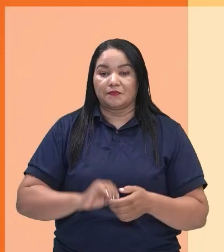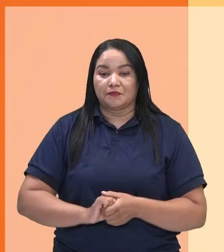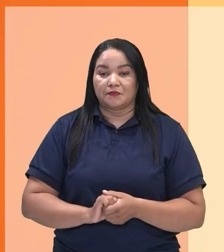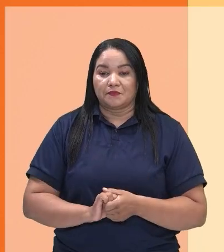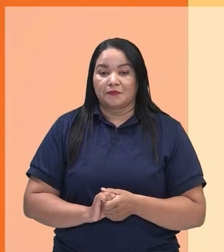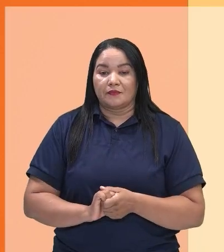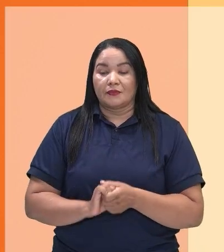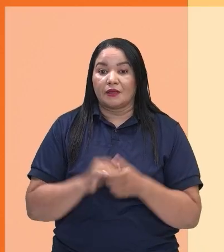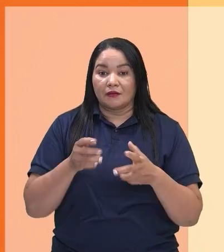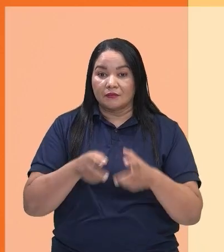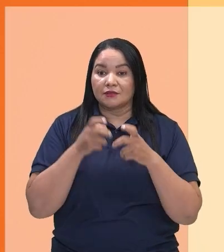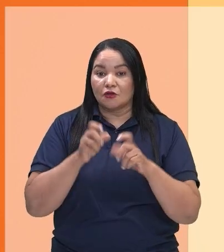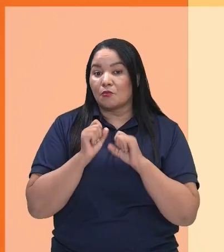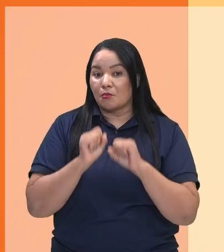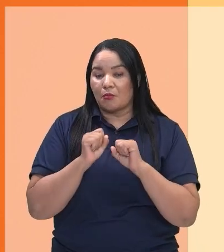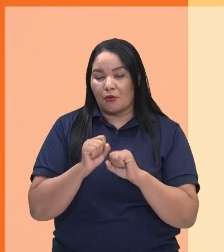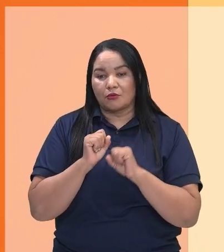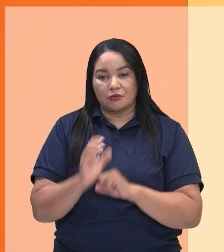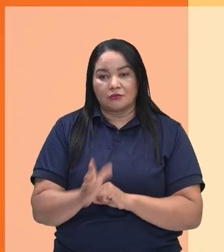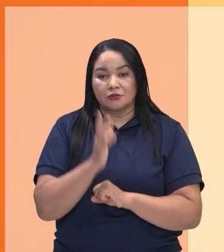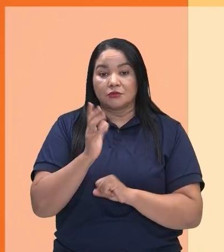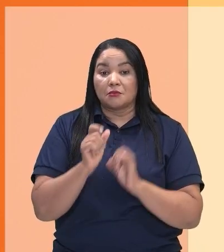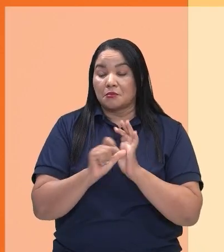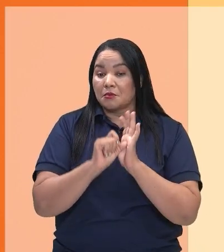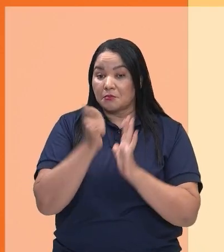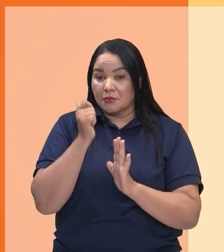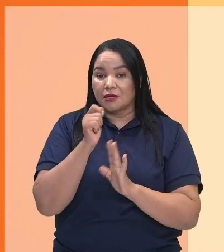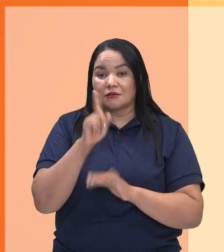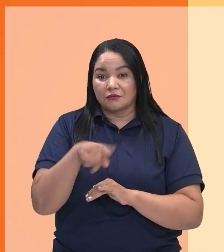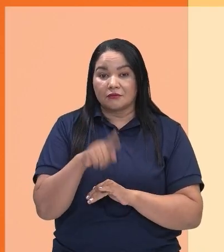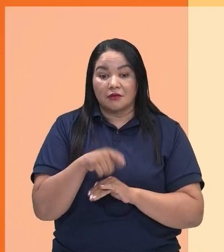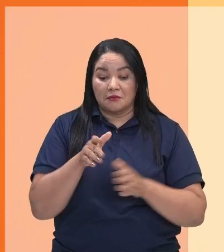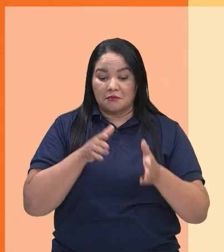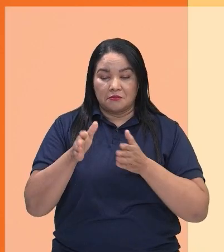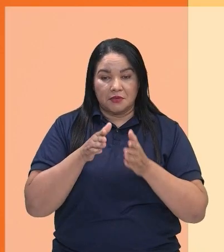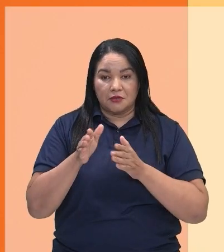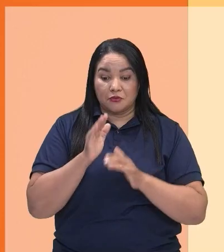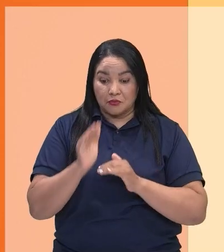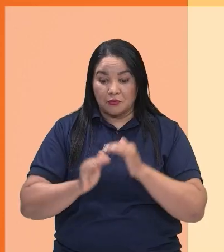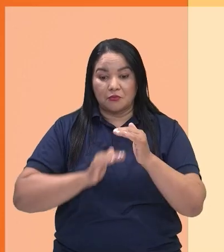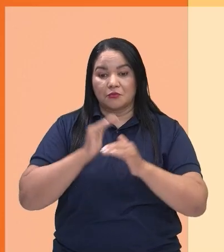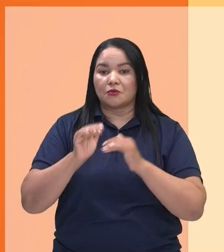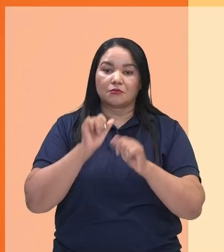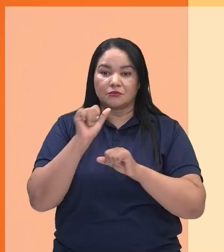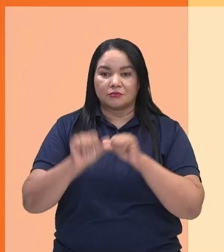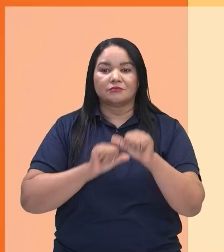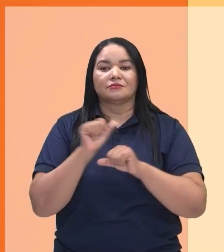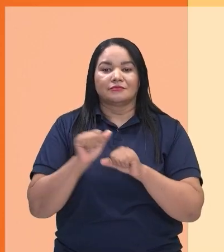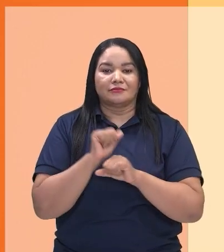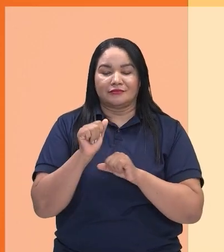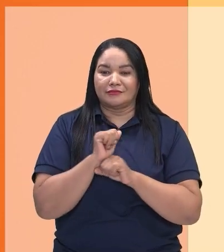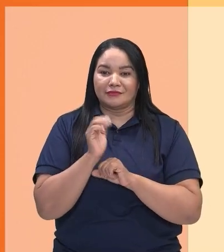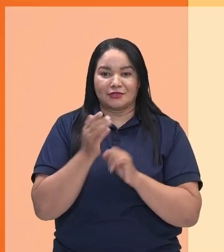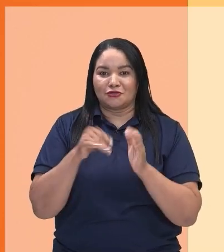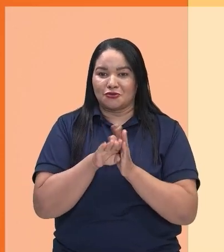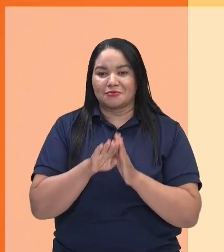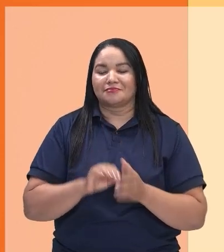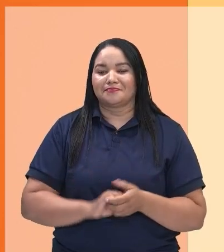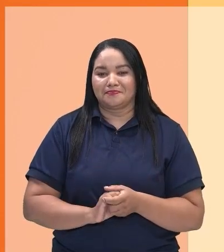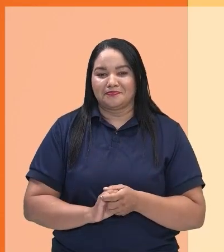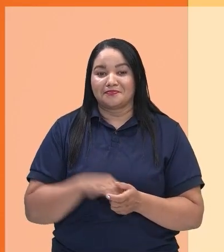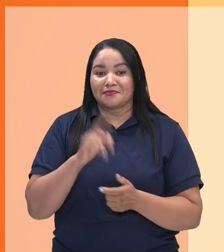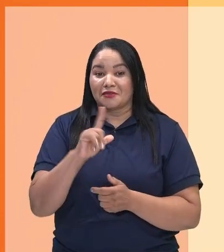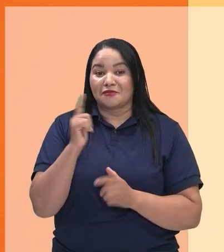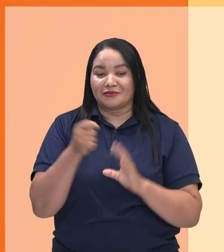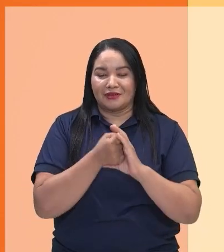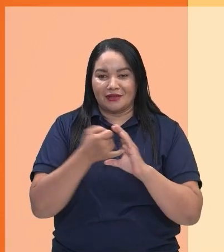que isso pode acontecer, é um dos primeiros sinais de que a puberdade está chegando aí no corpo das meninas. Existem outras